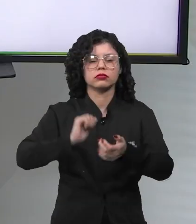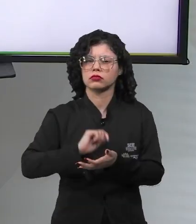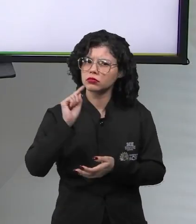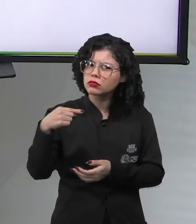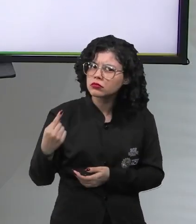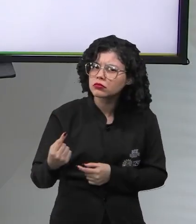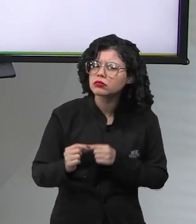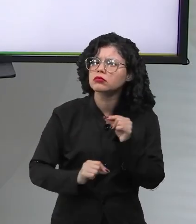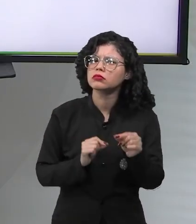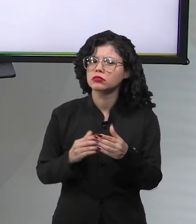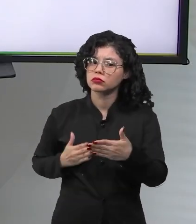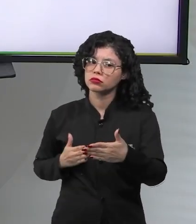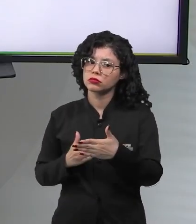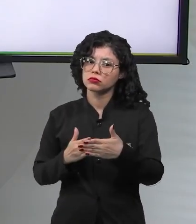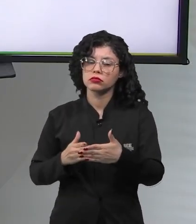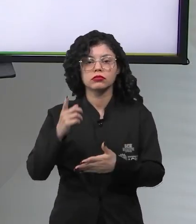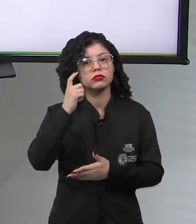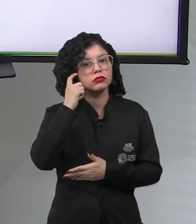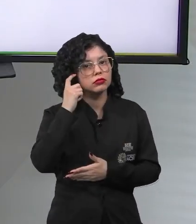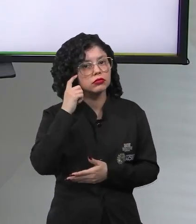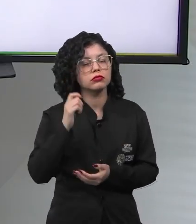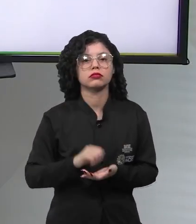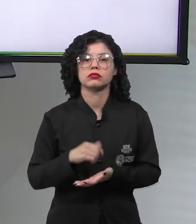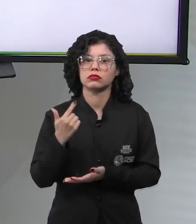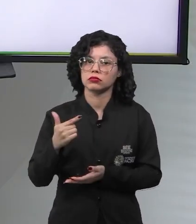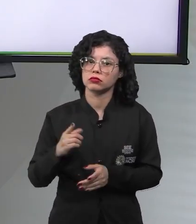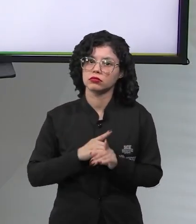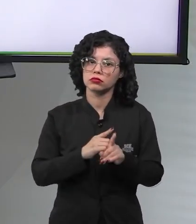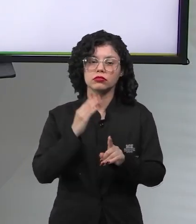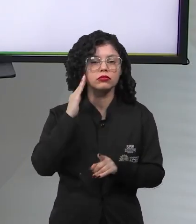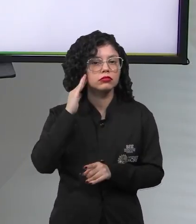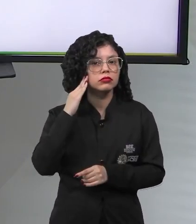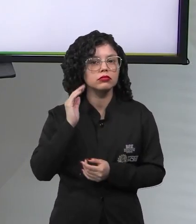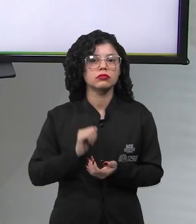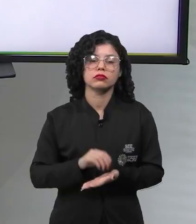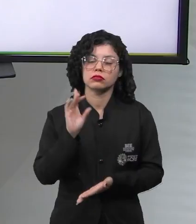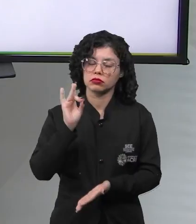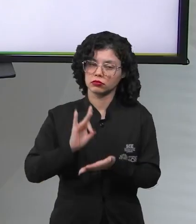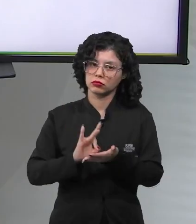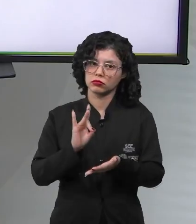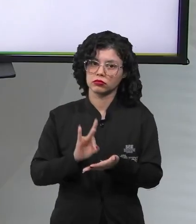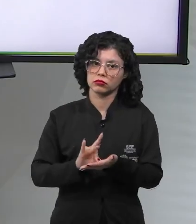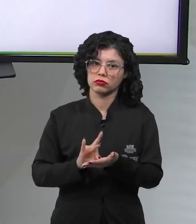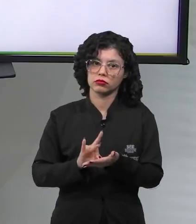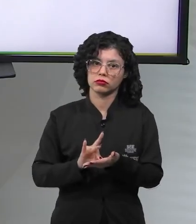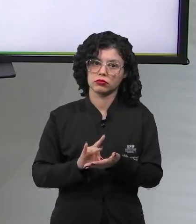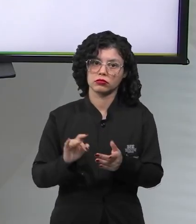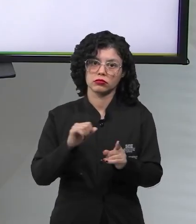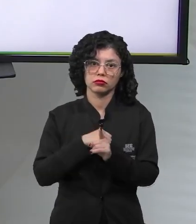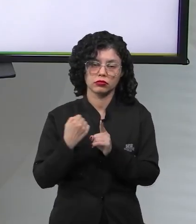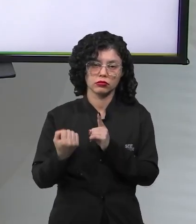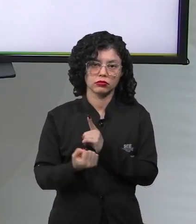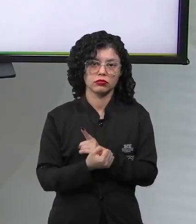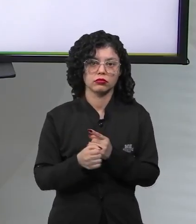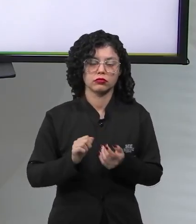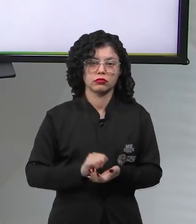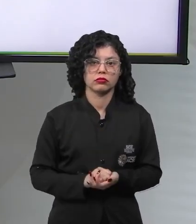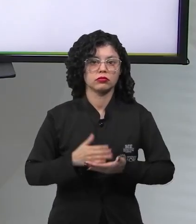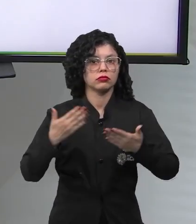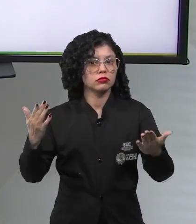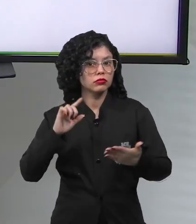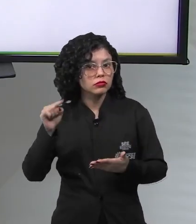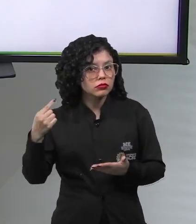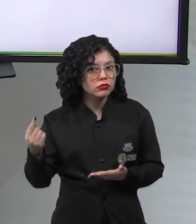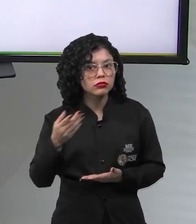aquele indivíduo limitado de pensamento que não tem uma compreensão real do meio social no qual ele se encontra. É